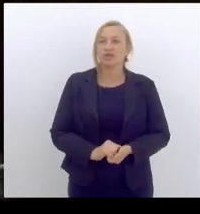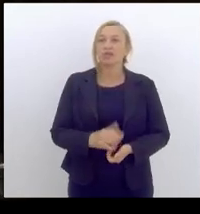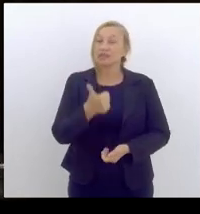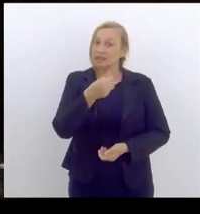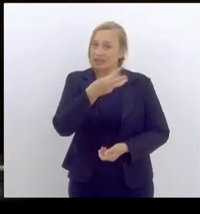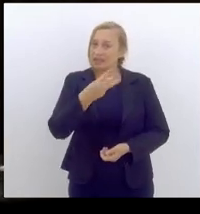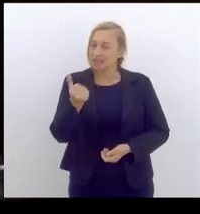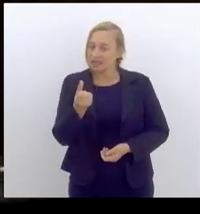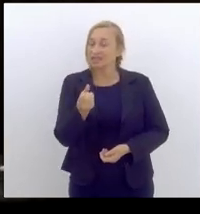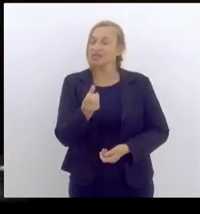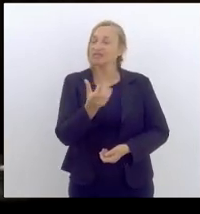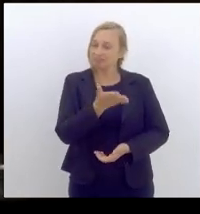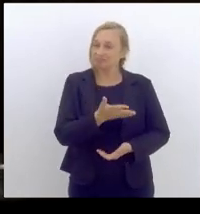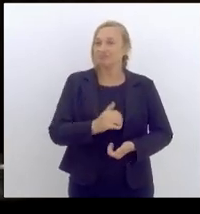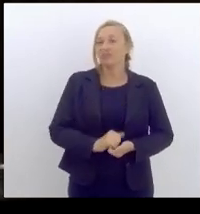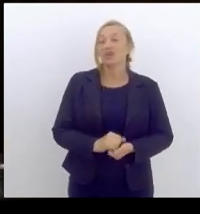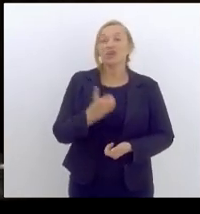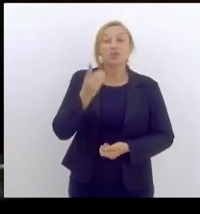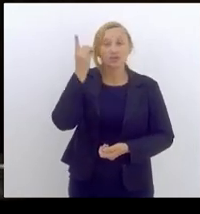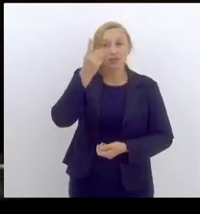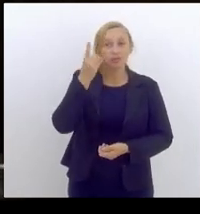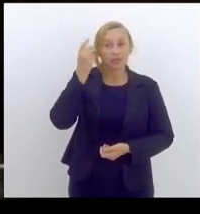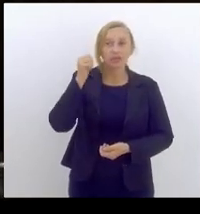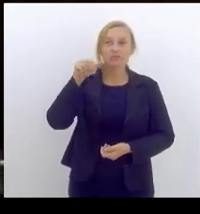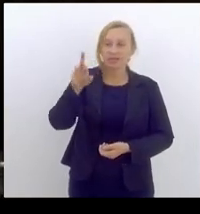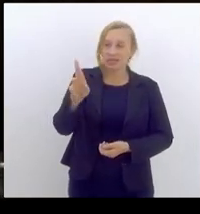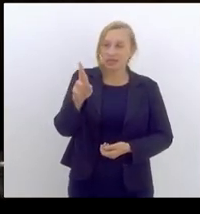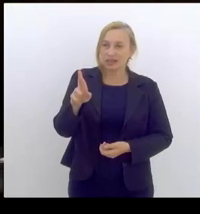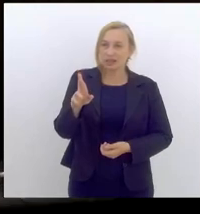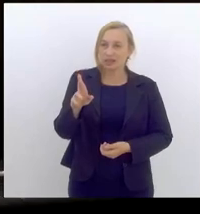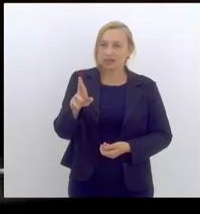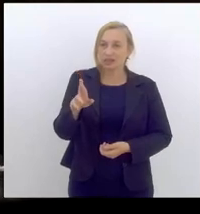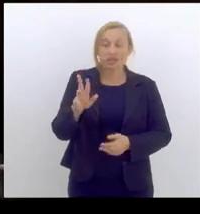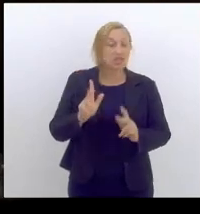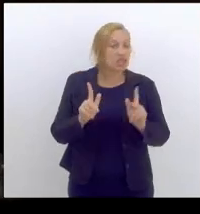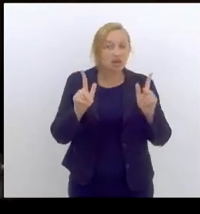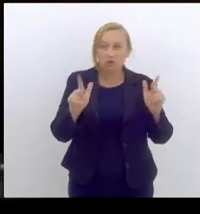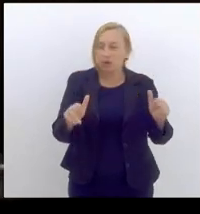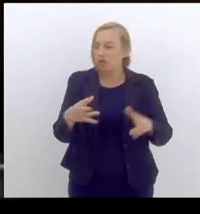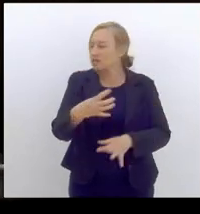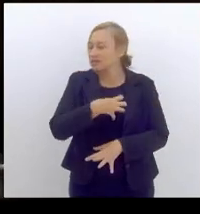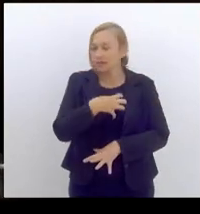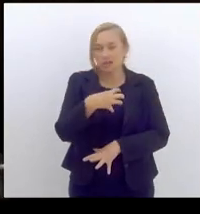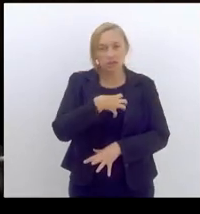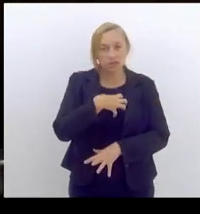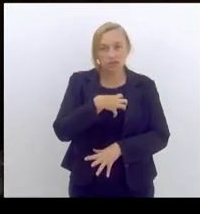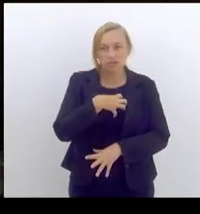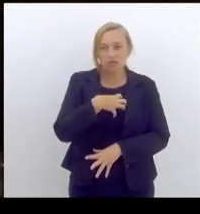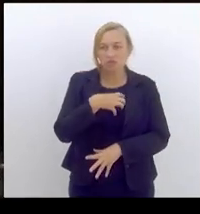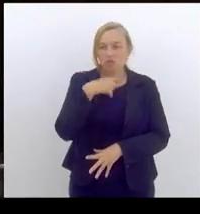36 anos. E o deputado Bacelar comunga do mesmo sentimento, não tenho